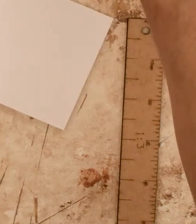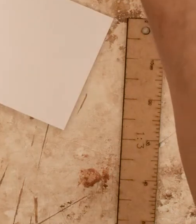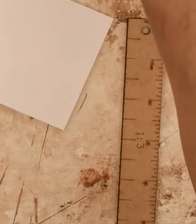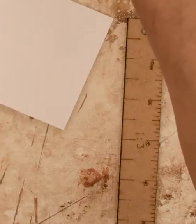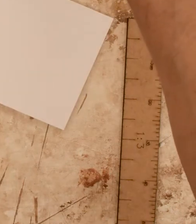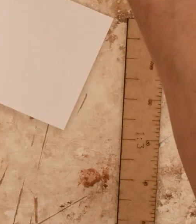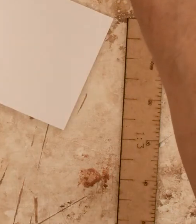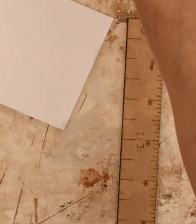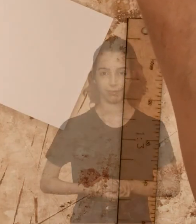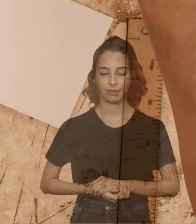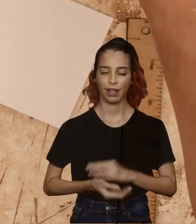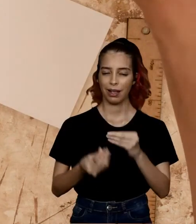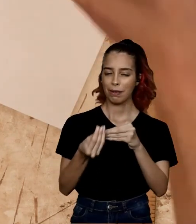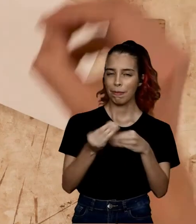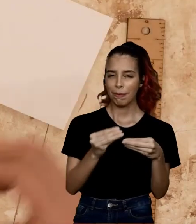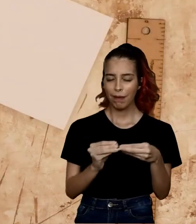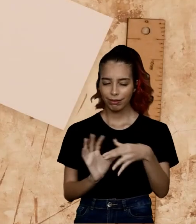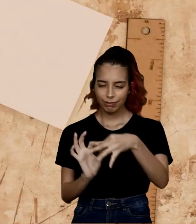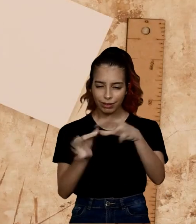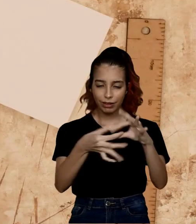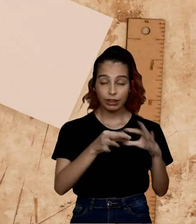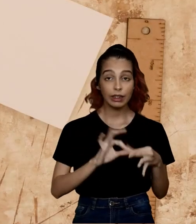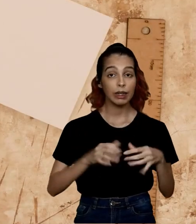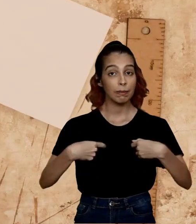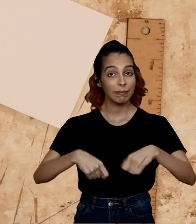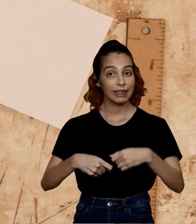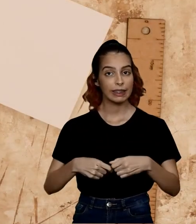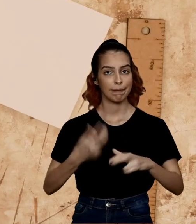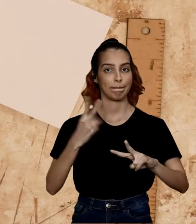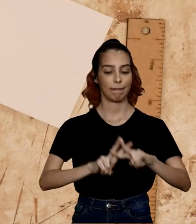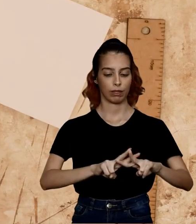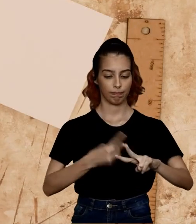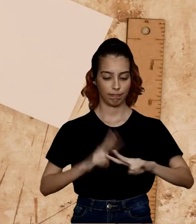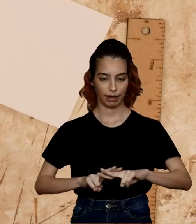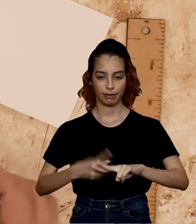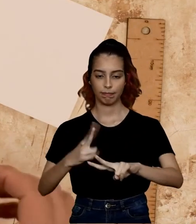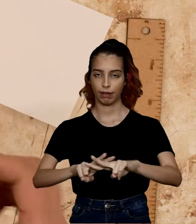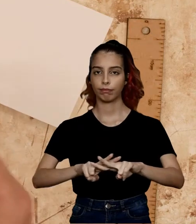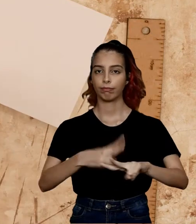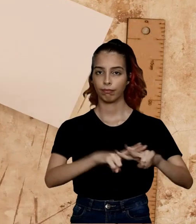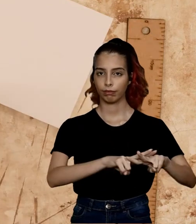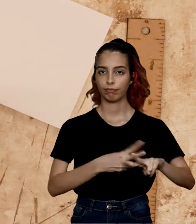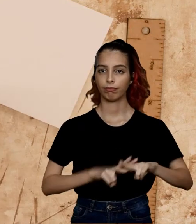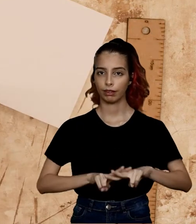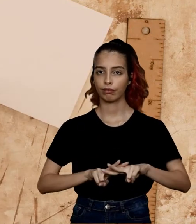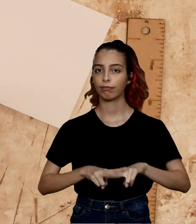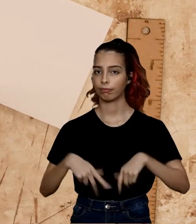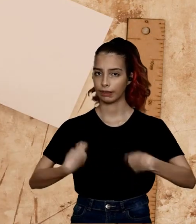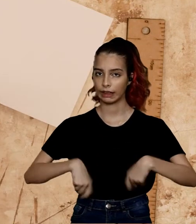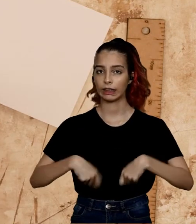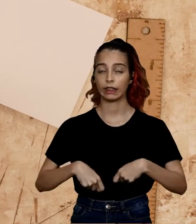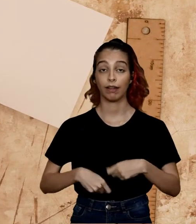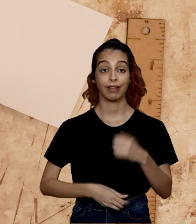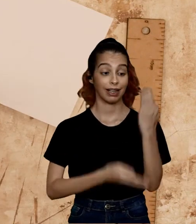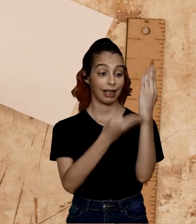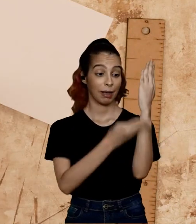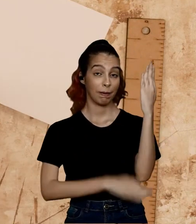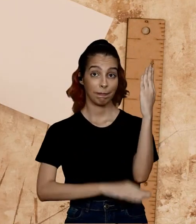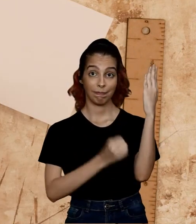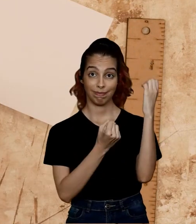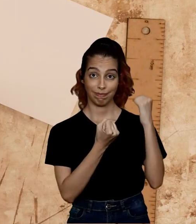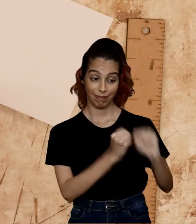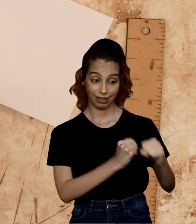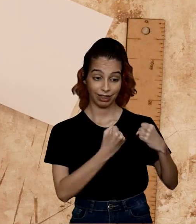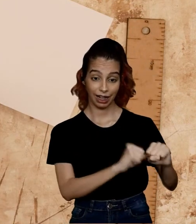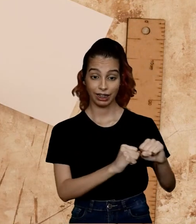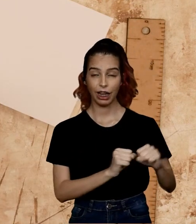Essa montagem a gente percebe também que tem que fixar a peça aqui, né? Que na marcenaria a gente também vai precisar